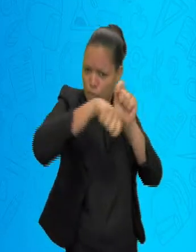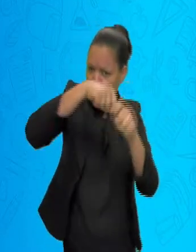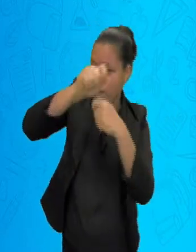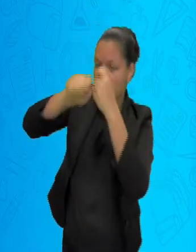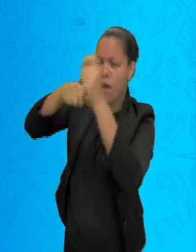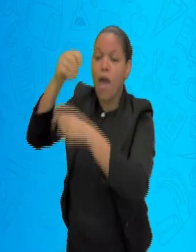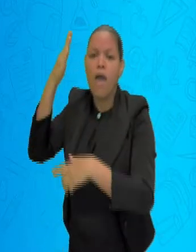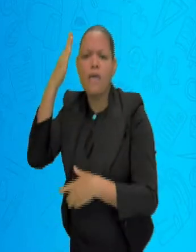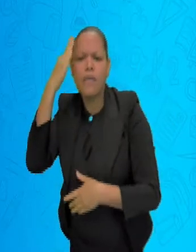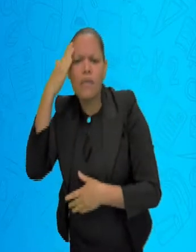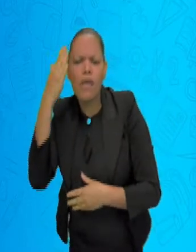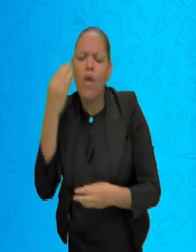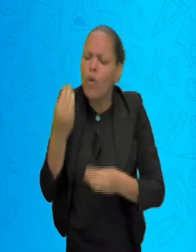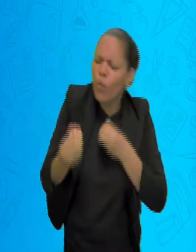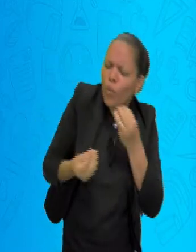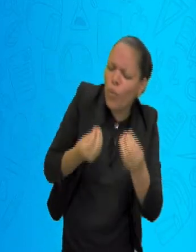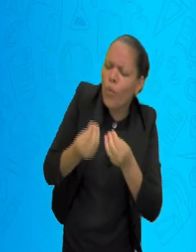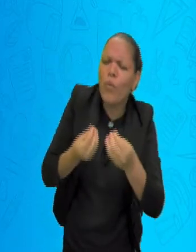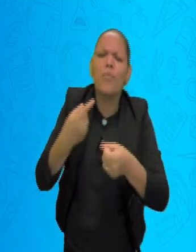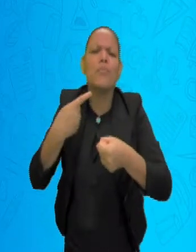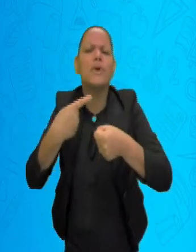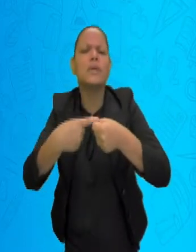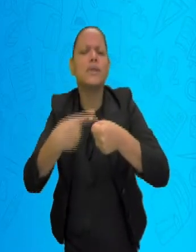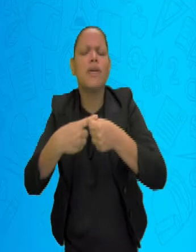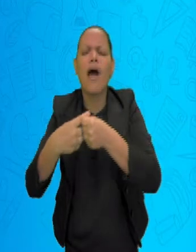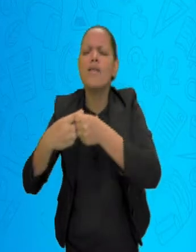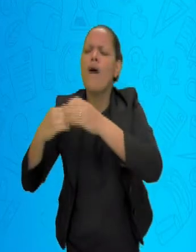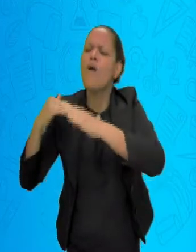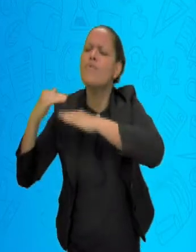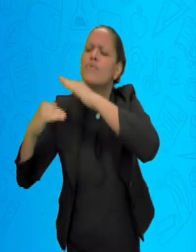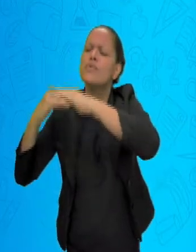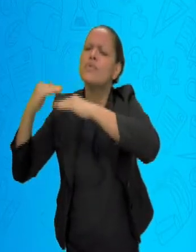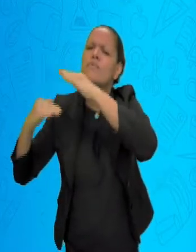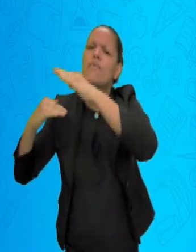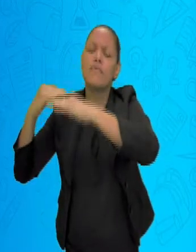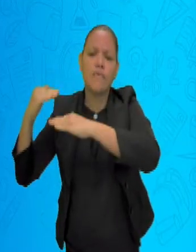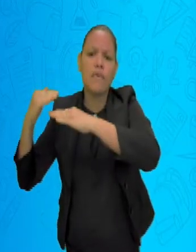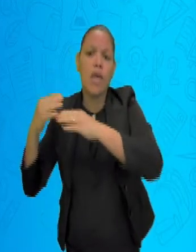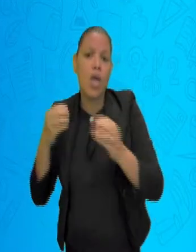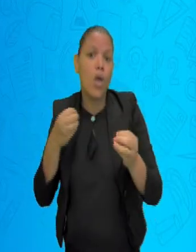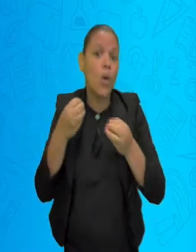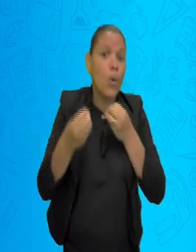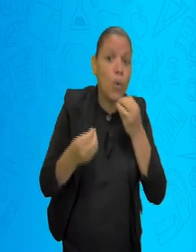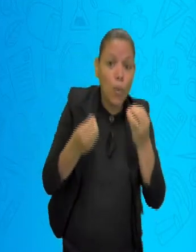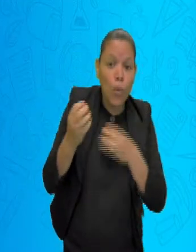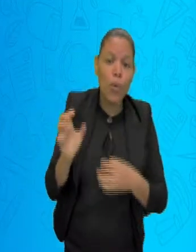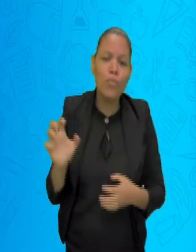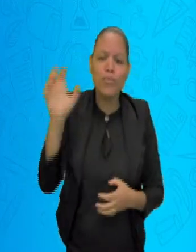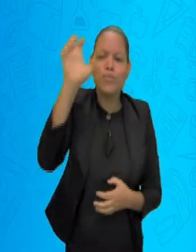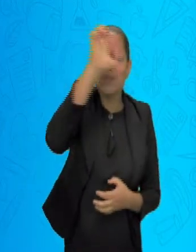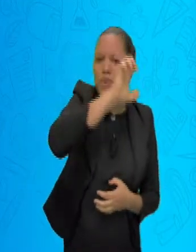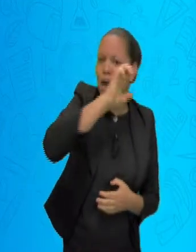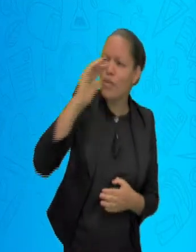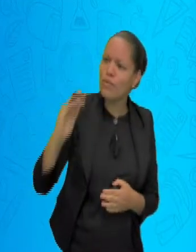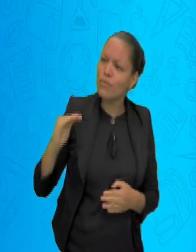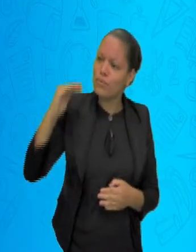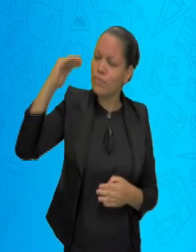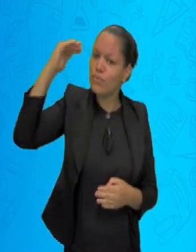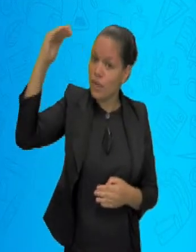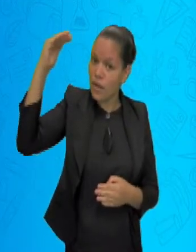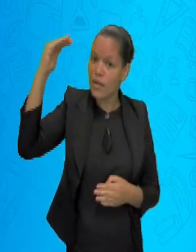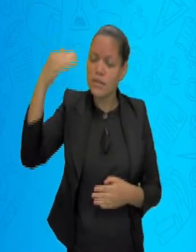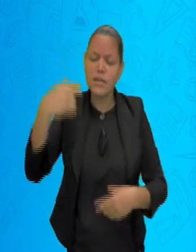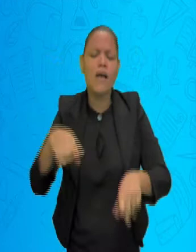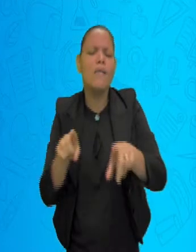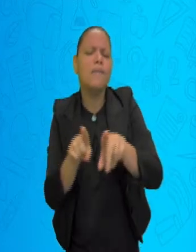cidade vai crescer, qual é o ponto forte, como o seu estado cresce e também, posteriormente, o nosso